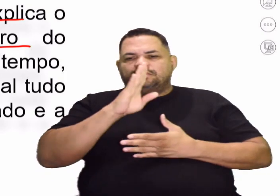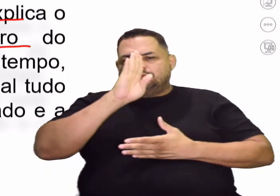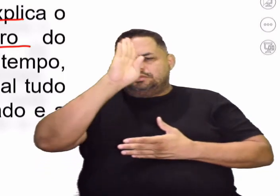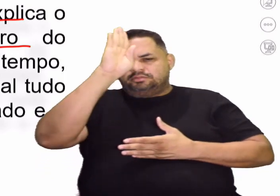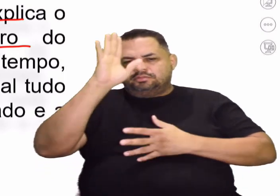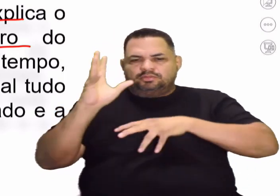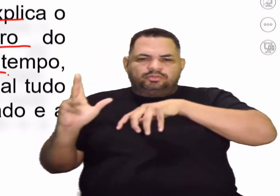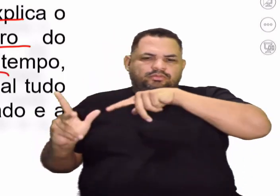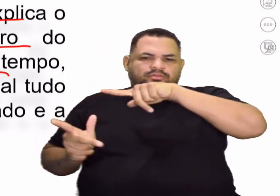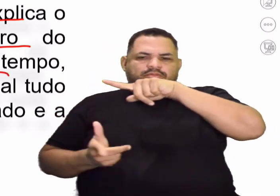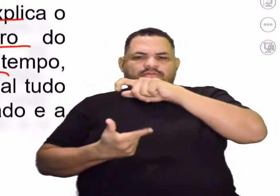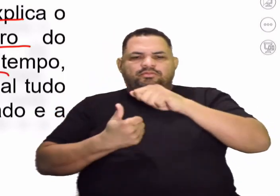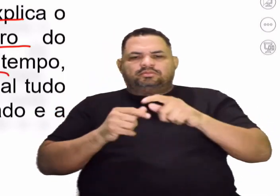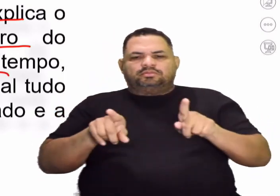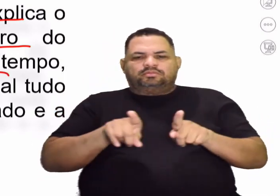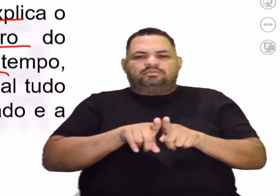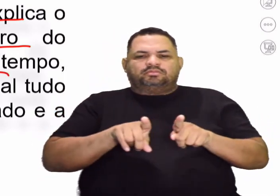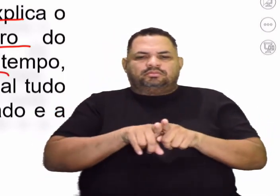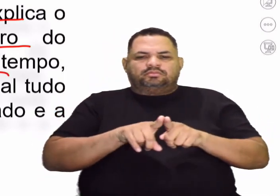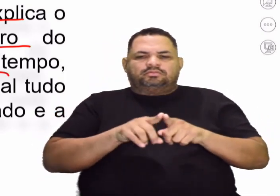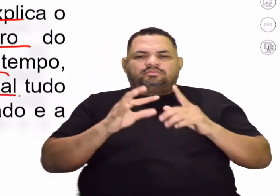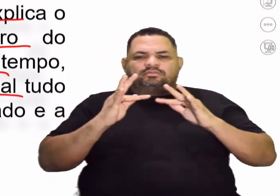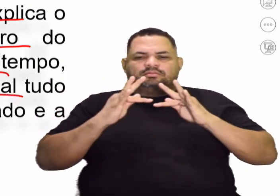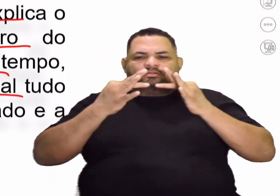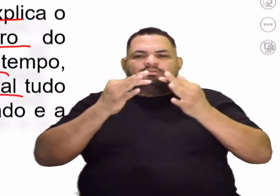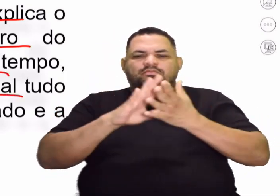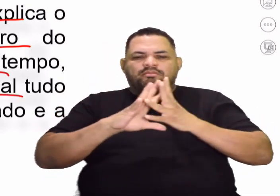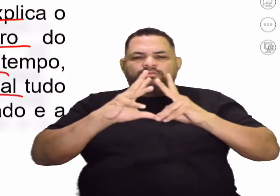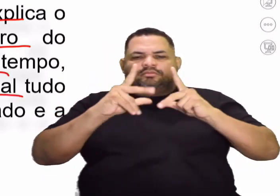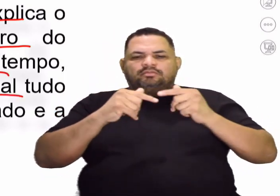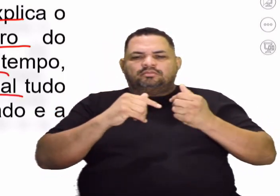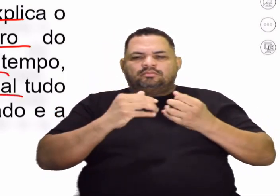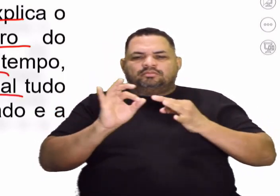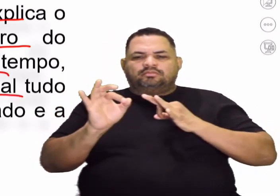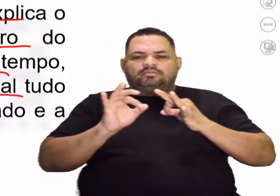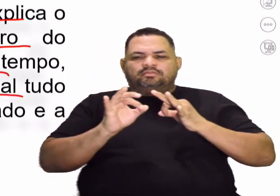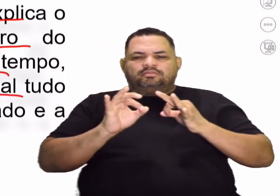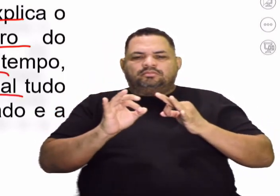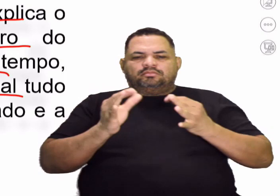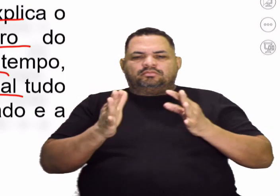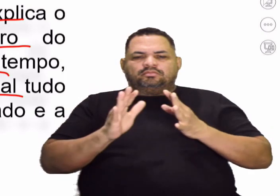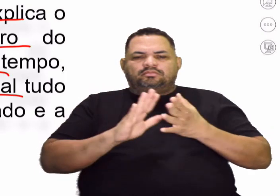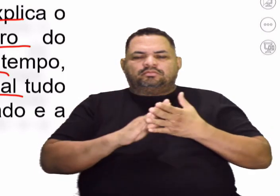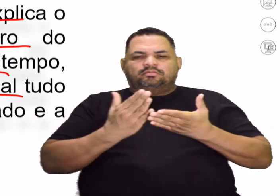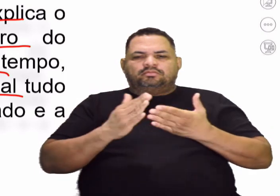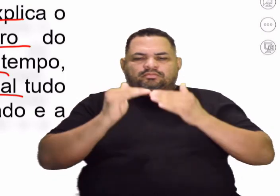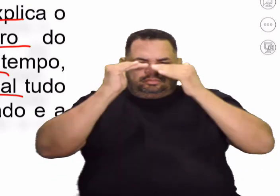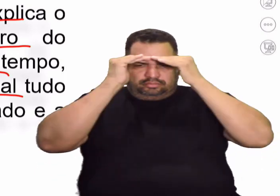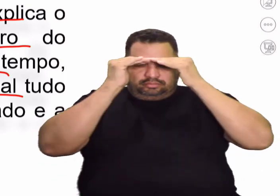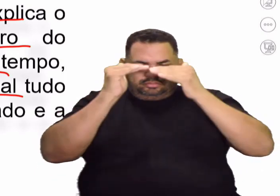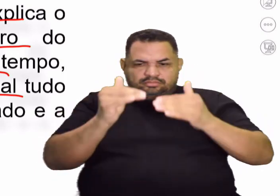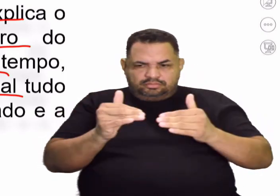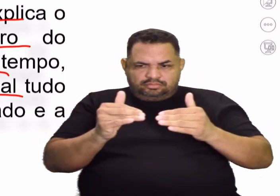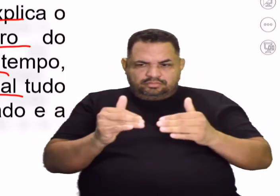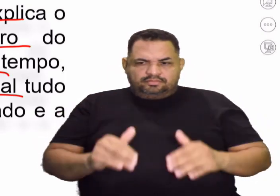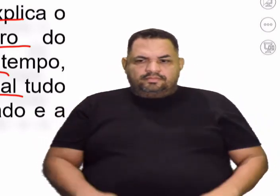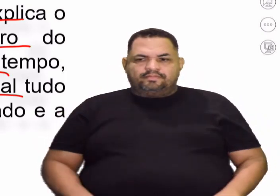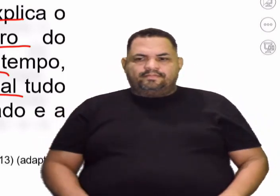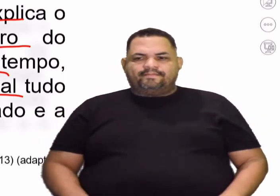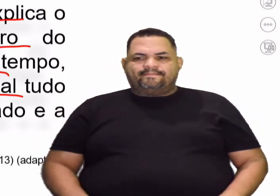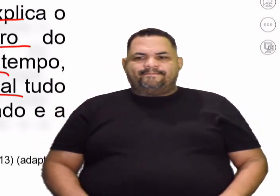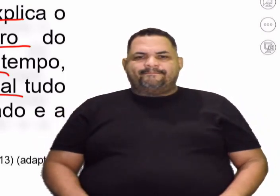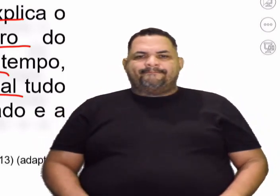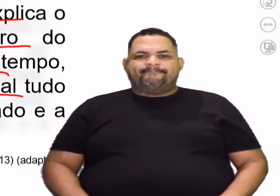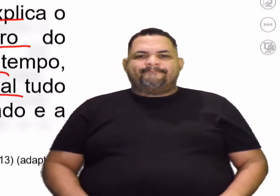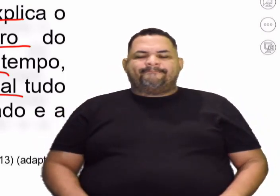universo, e ao mesmo tempo como o fim segundo o qual tudo mais deve estar ordenado e